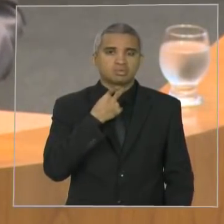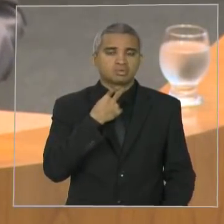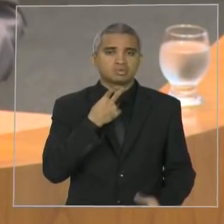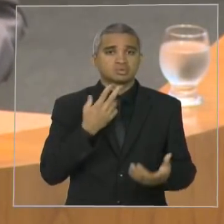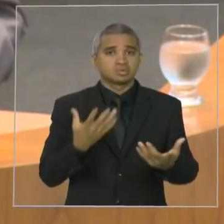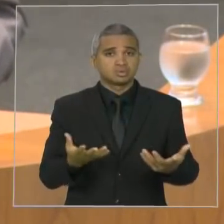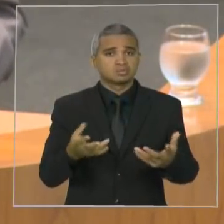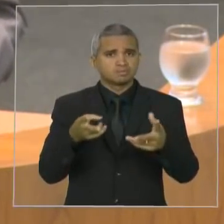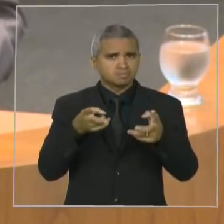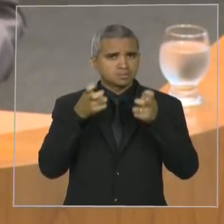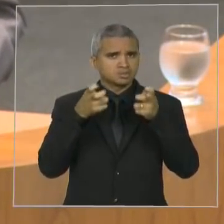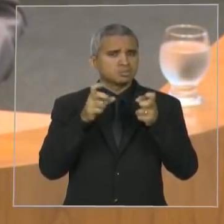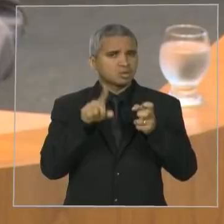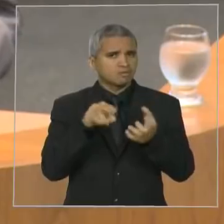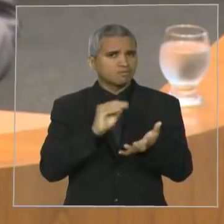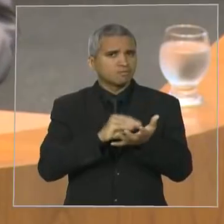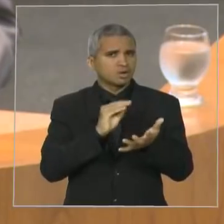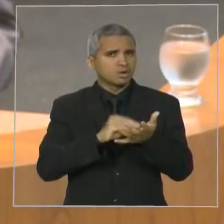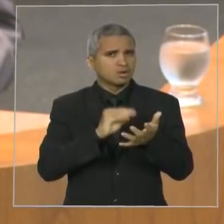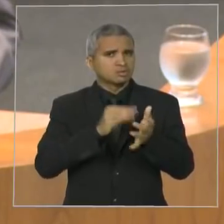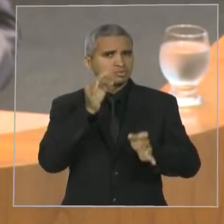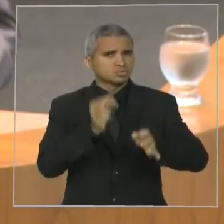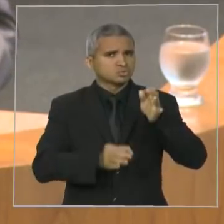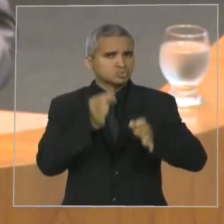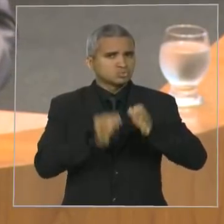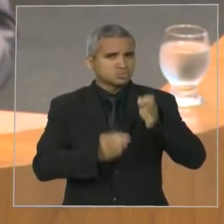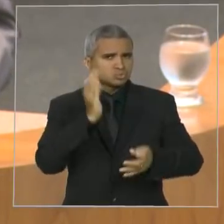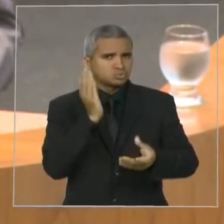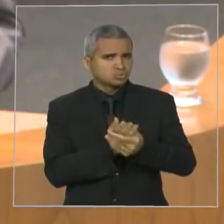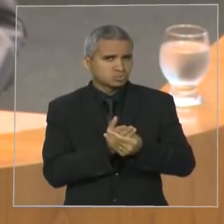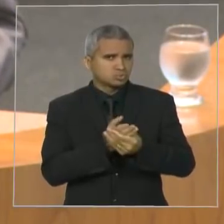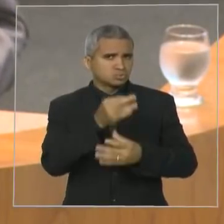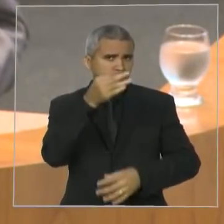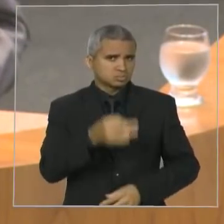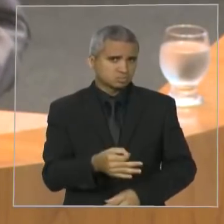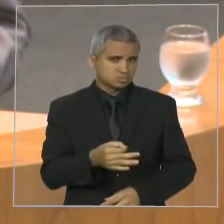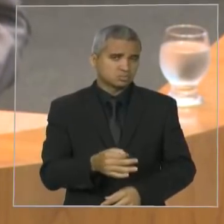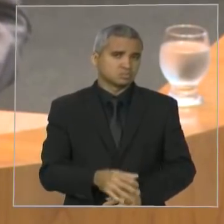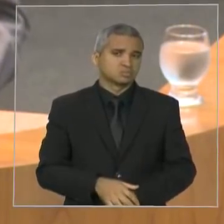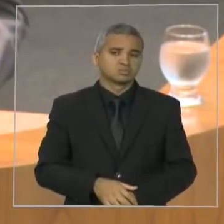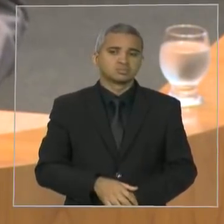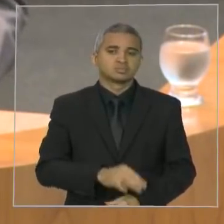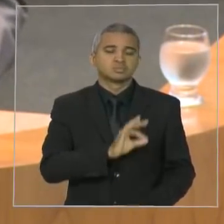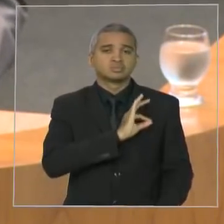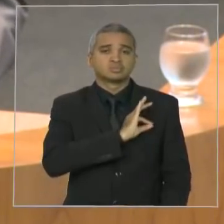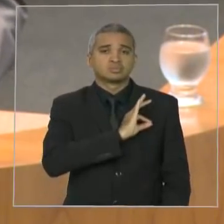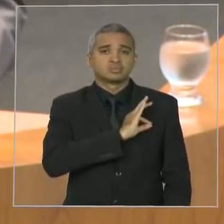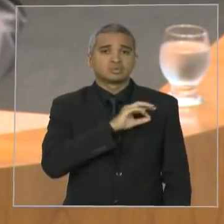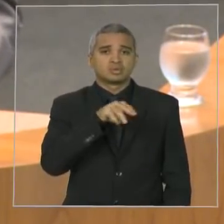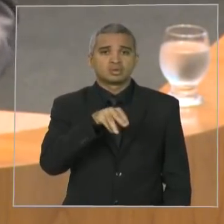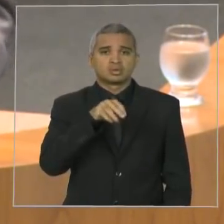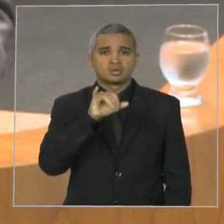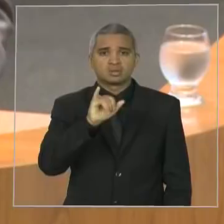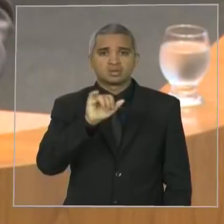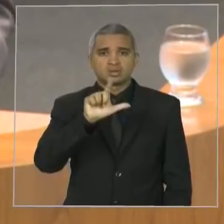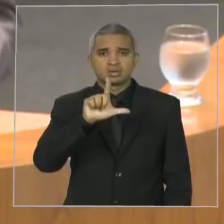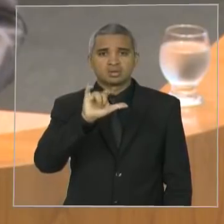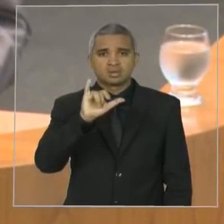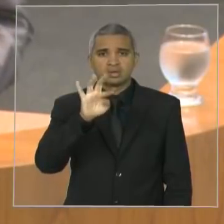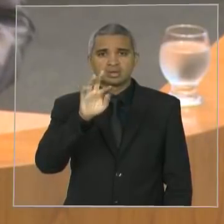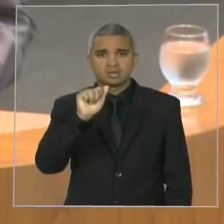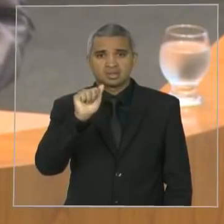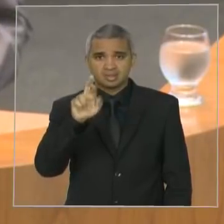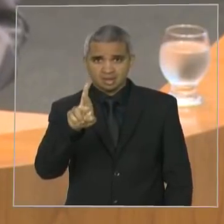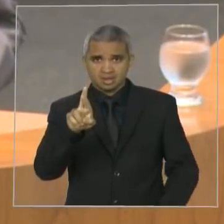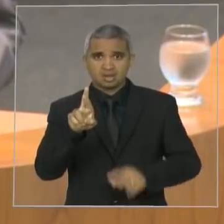assunto, Heloísa Machado, ela diz que a natureza militar do cargo faz com que